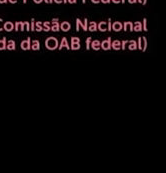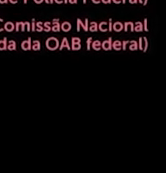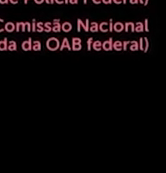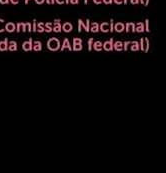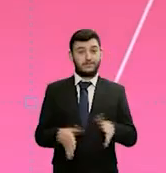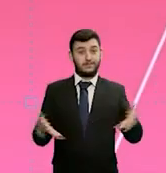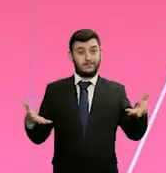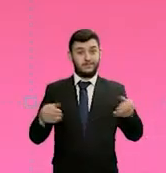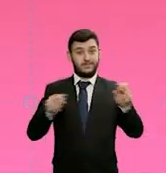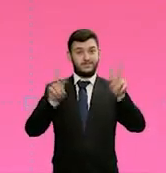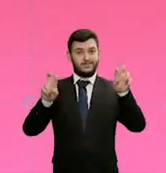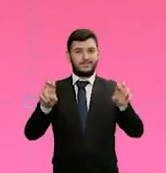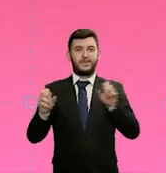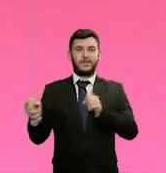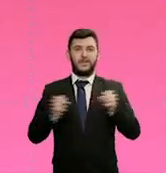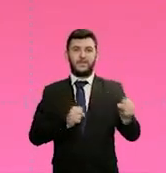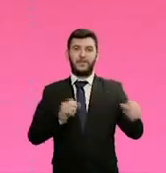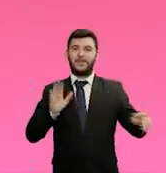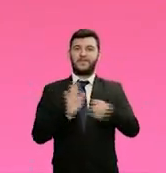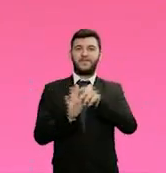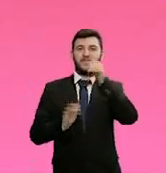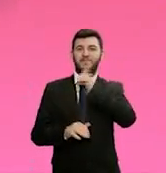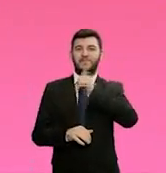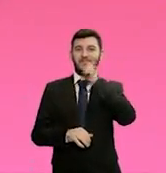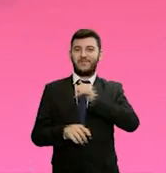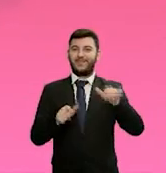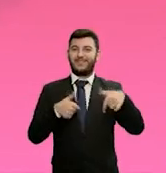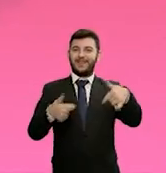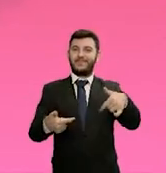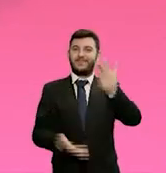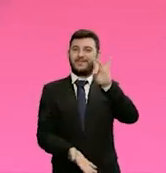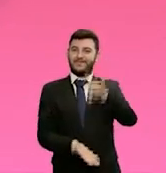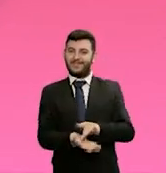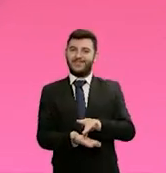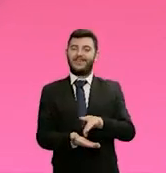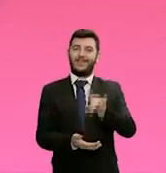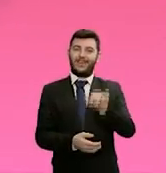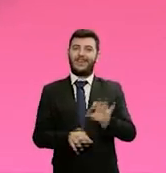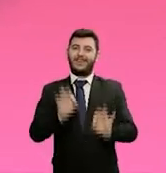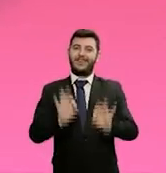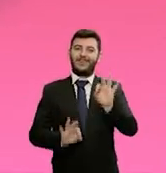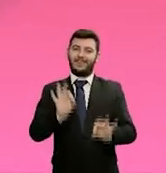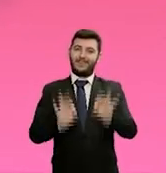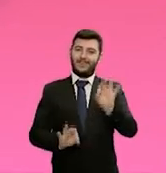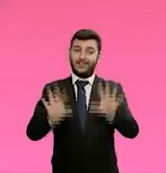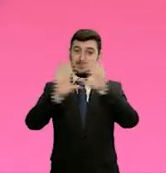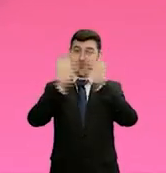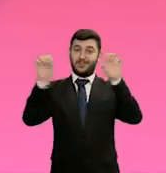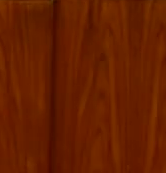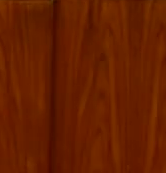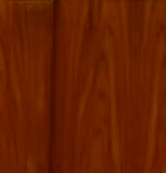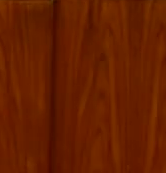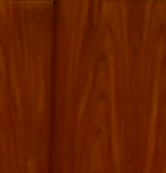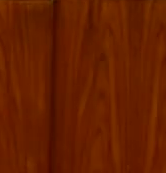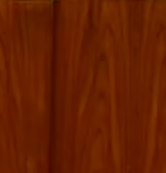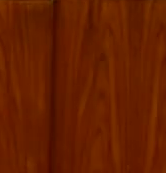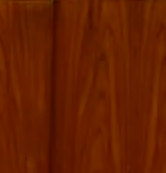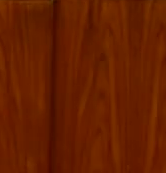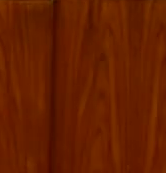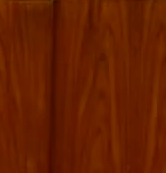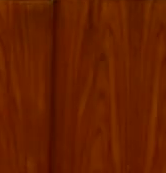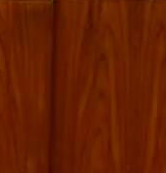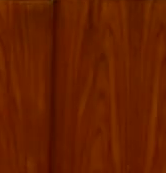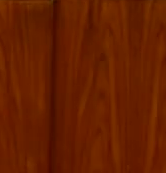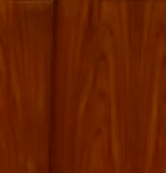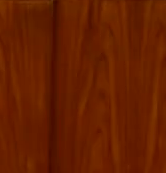da Mulher. Foram convidadas para participar do talk show O Poder é Delas, Desafios e Realidade, a ministra do